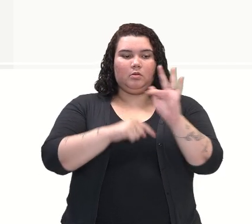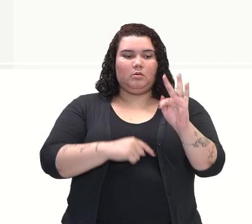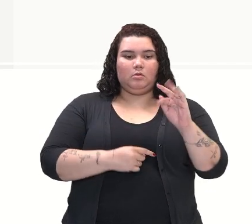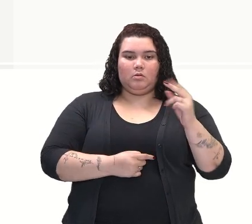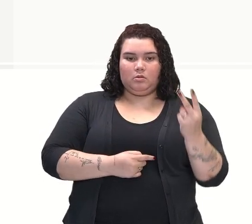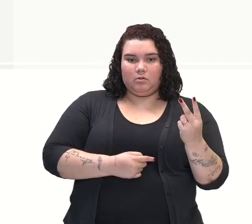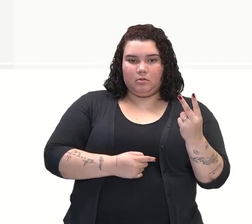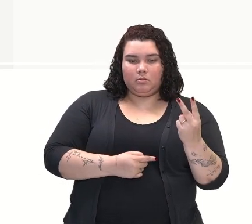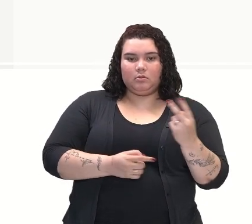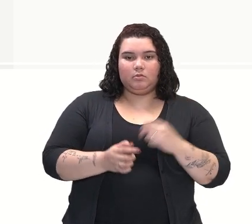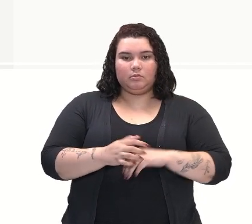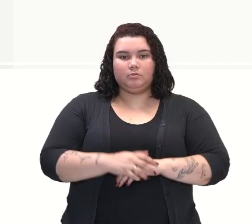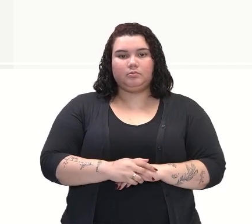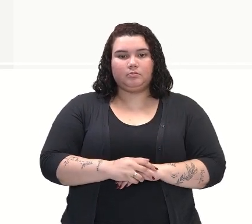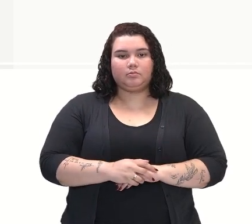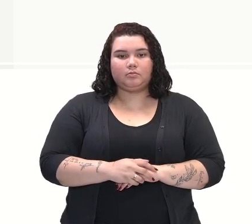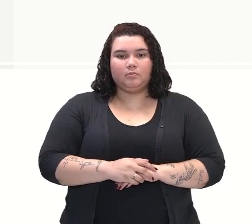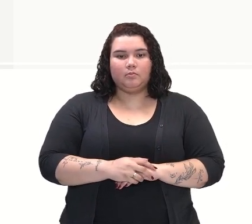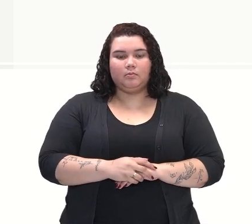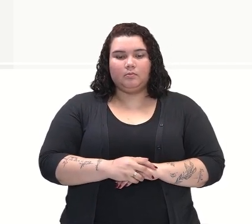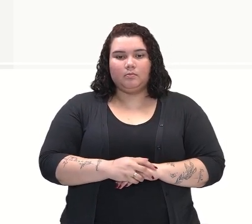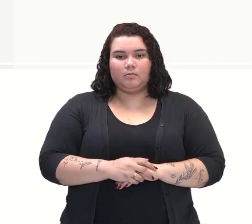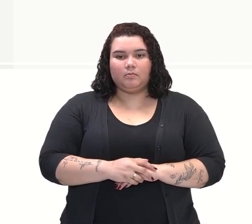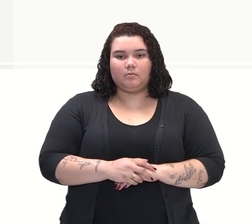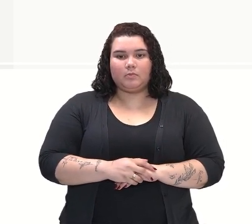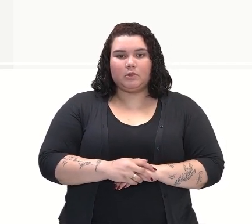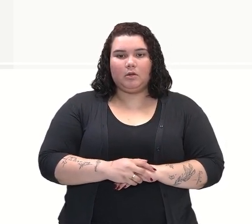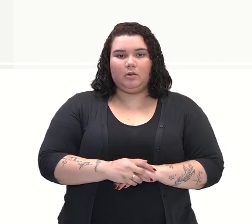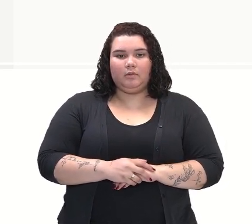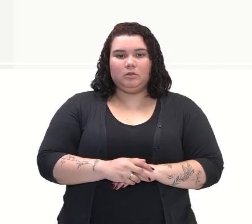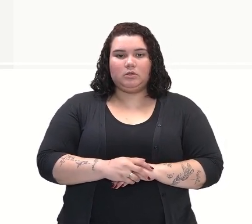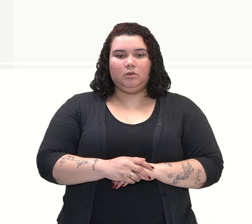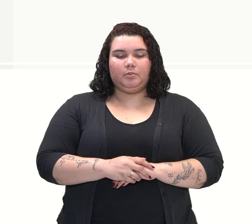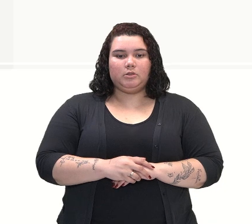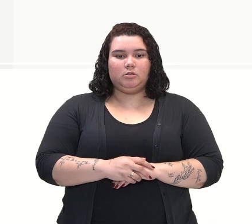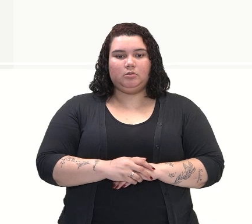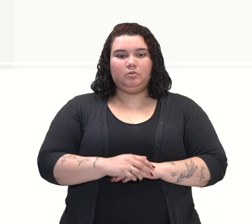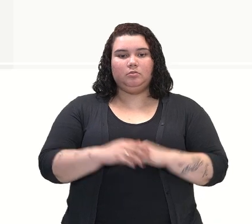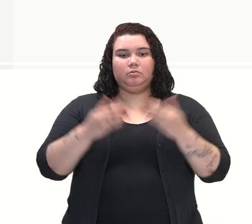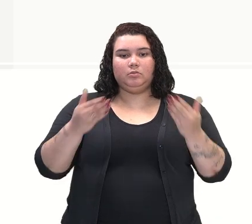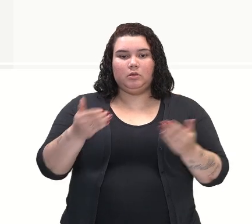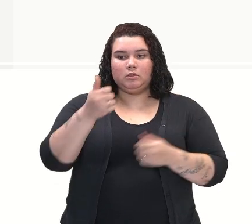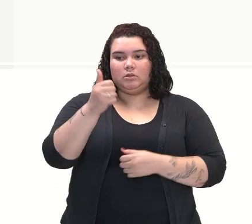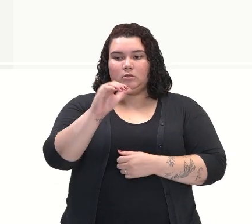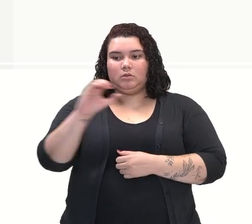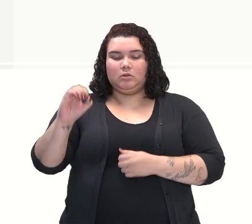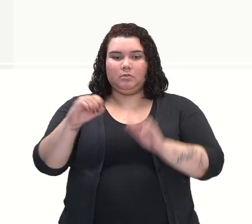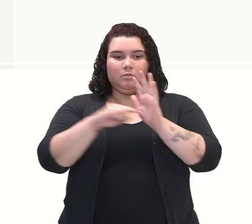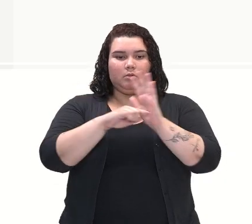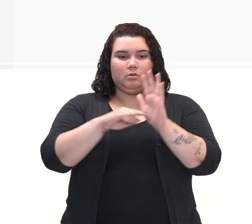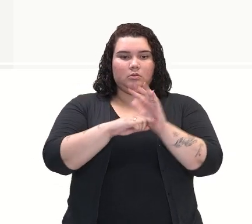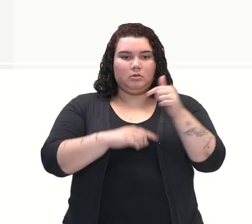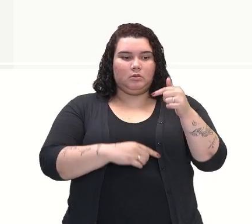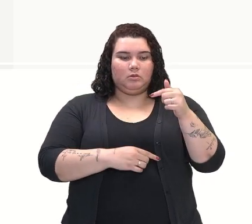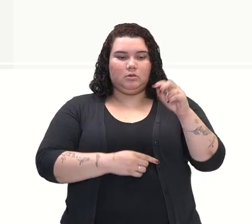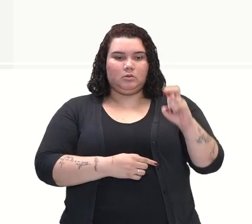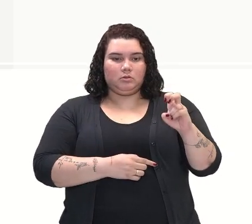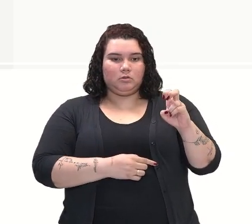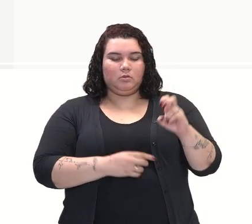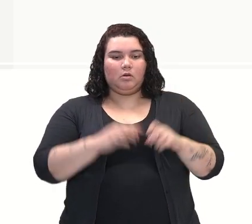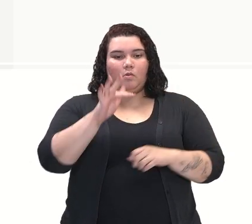F2. E aí, quanto é que vai dar? Olha, se eu diminuir 100 de 75, eu vou encontrar aqui uma força